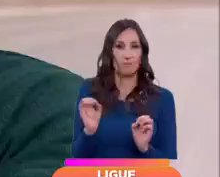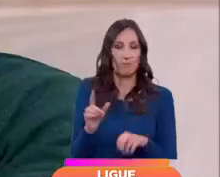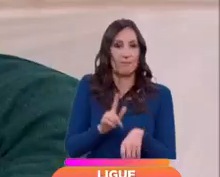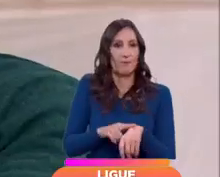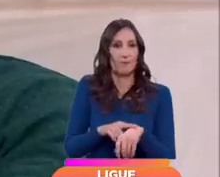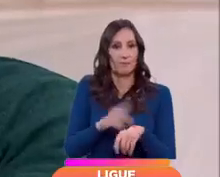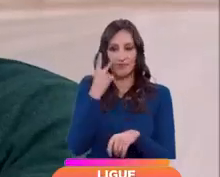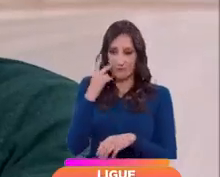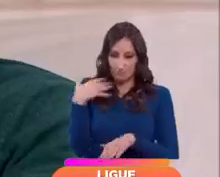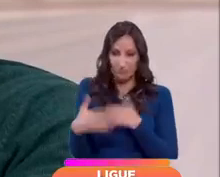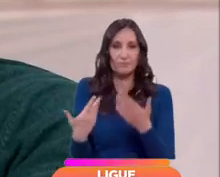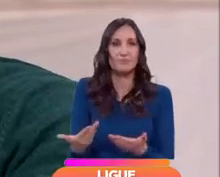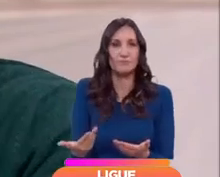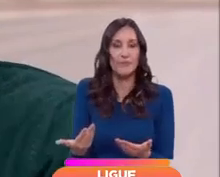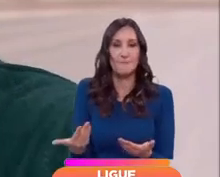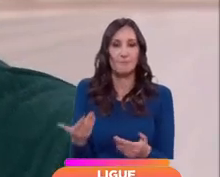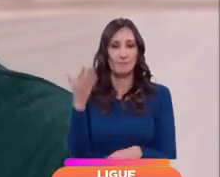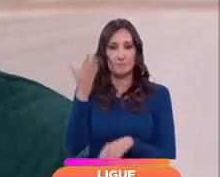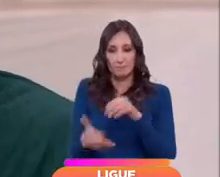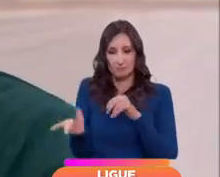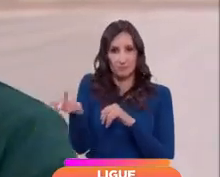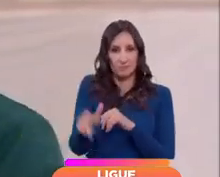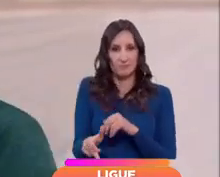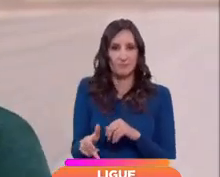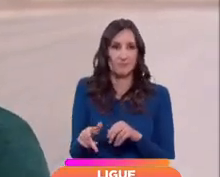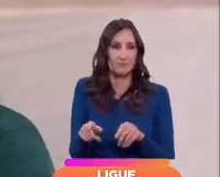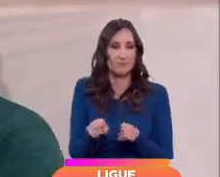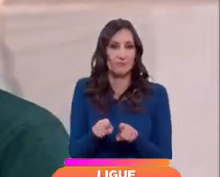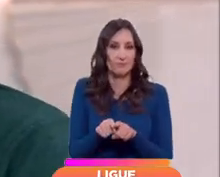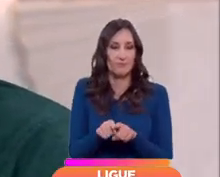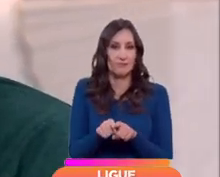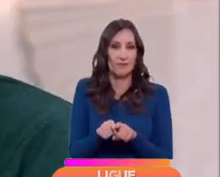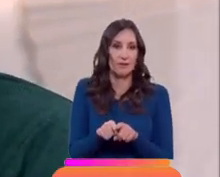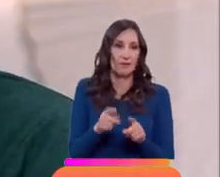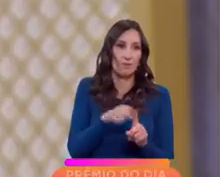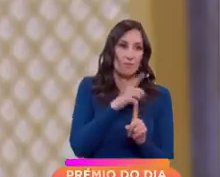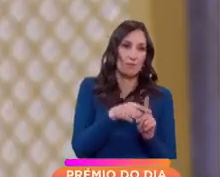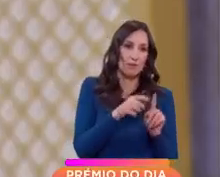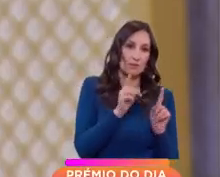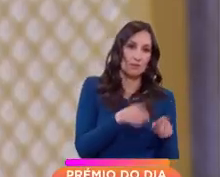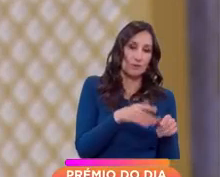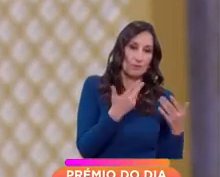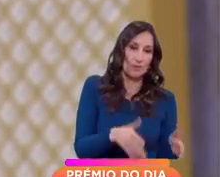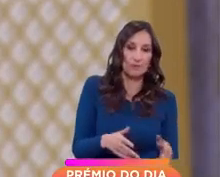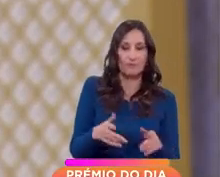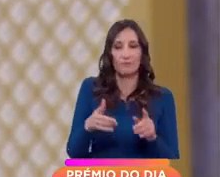nos refazermos de uma coisa para de repente vos acontecer outra. Como se chama dizer, acabou mal o ano e começou